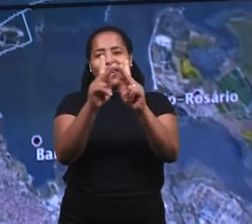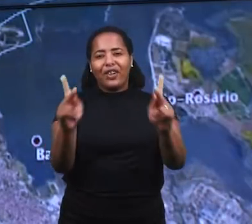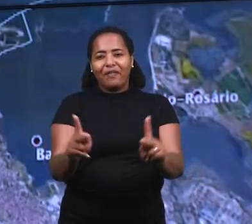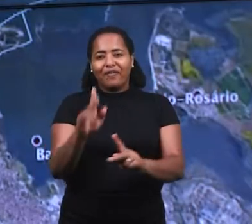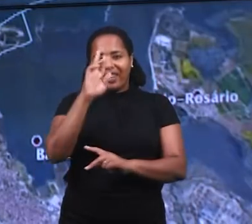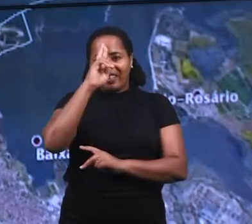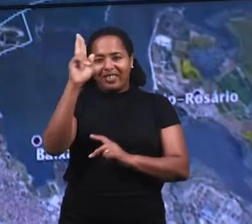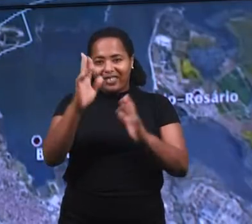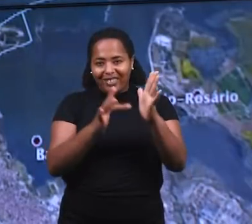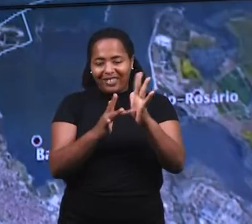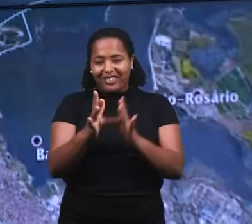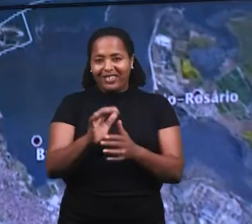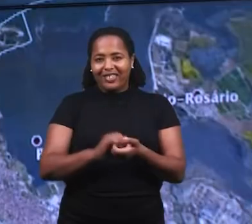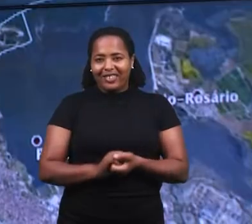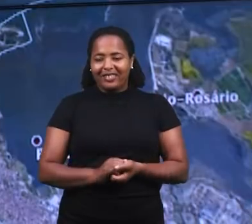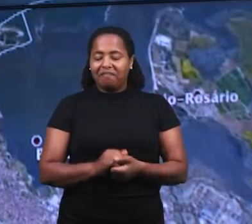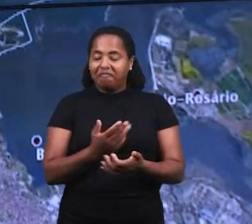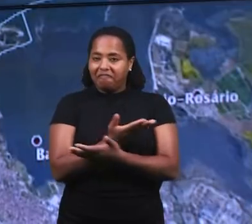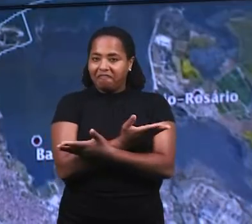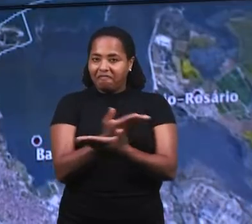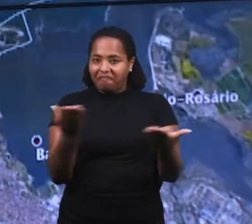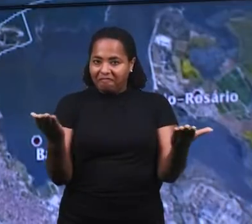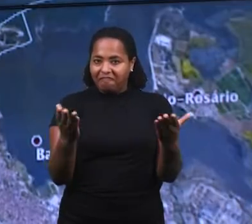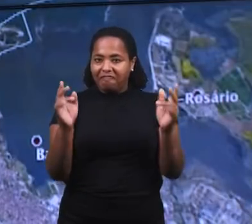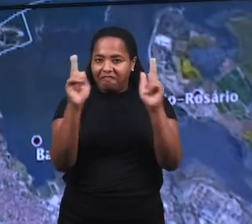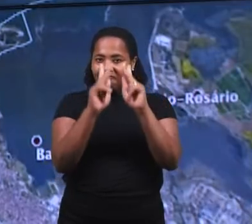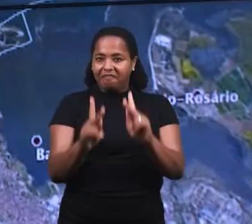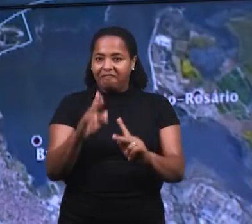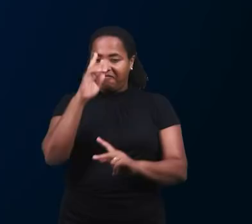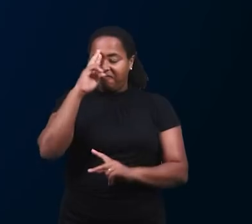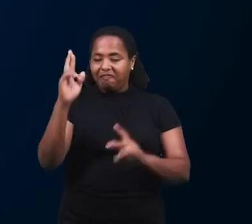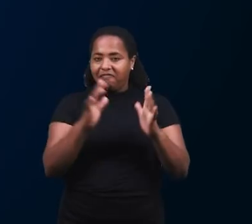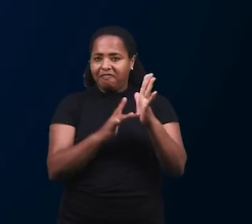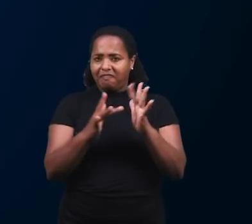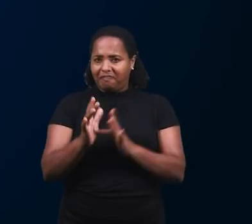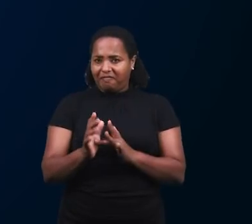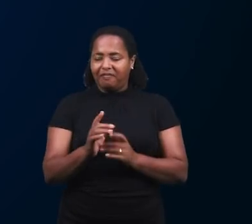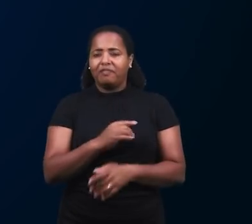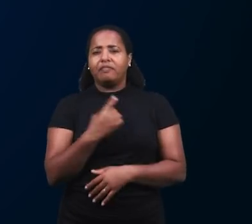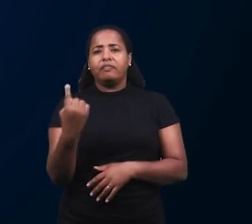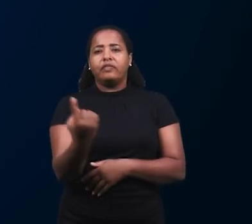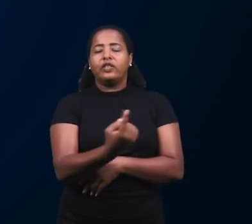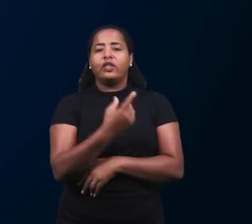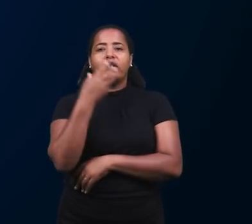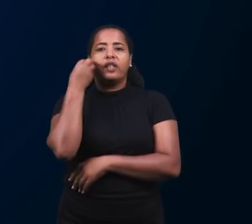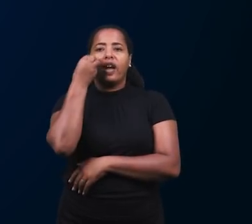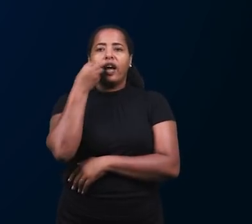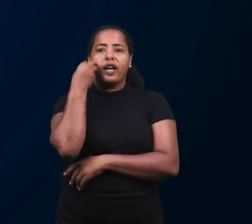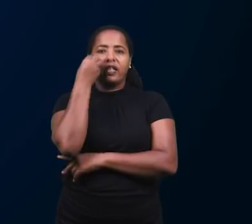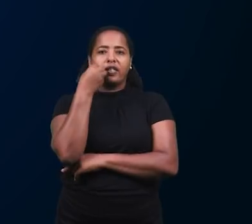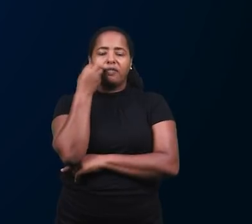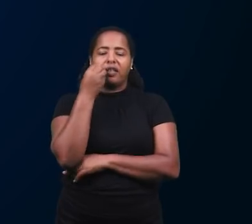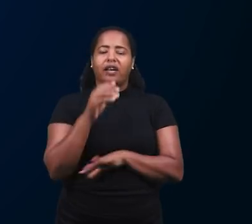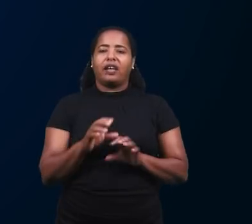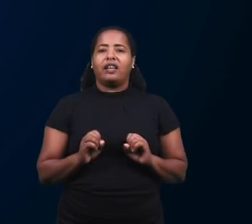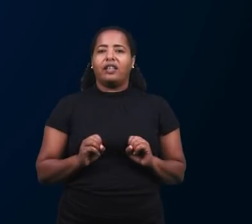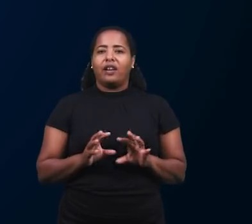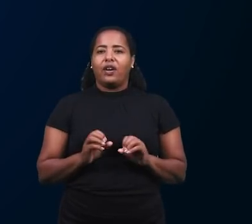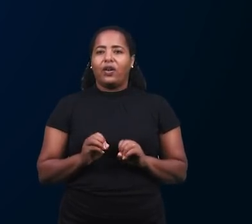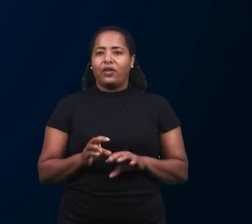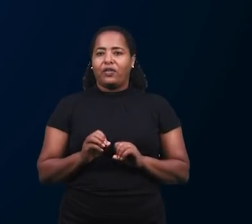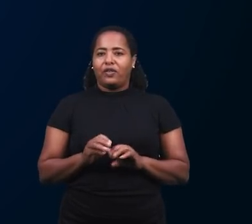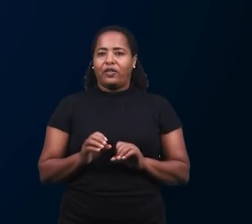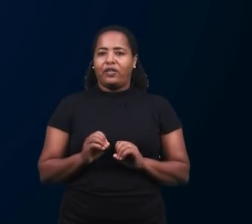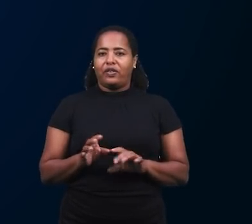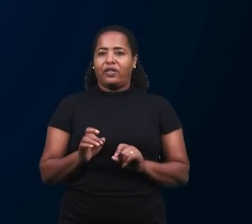Lisboa. Irmão Brás, eu quero cumprimentar o irmão com a paz do Senhor Jesus. Saudamos a todos com a paz do Senhor Jesus. A nossa